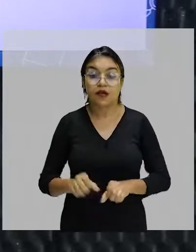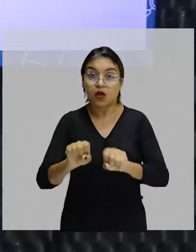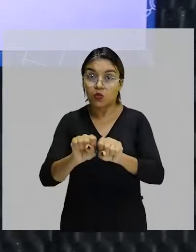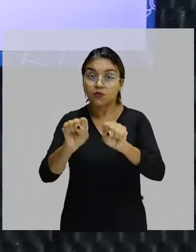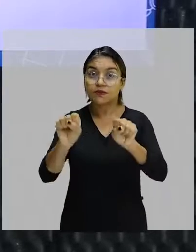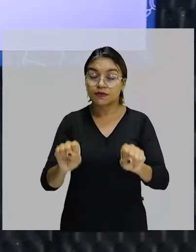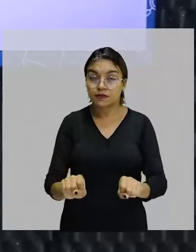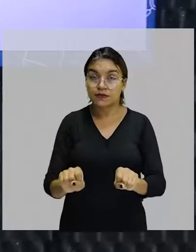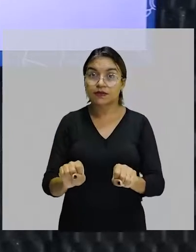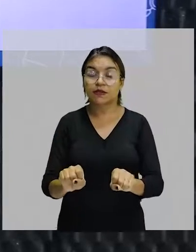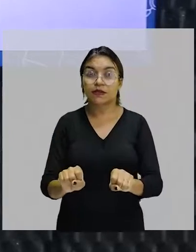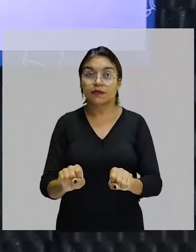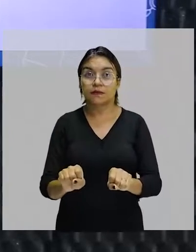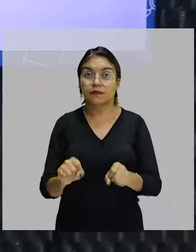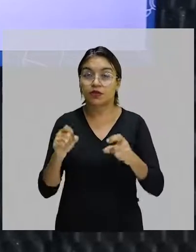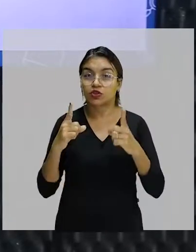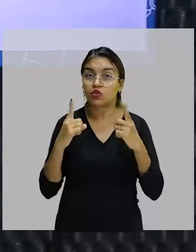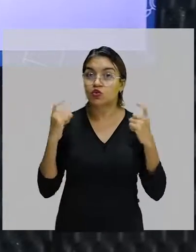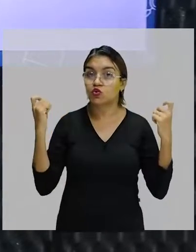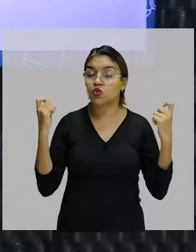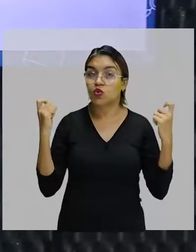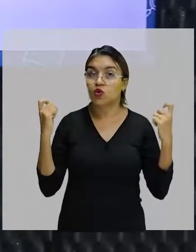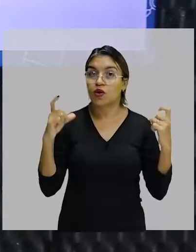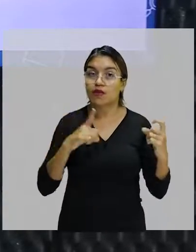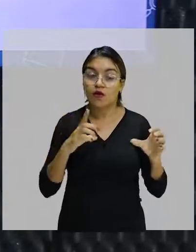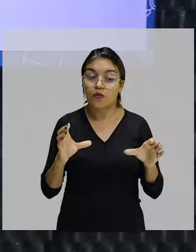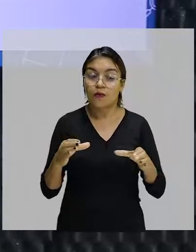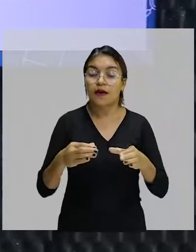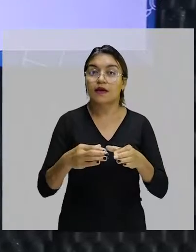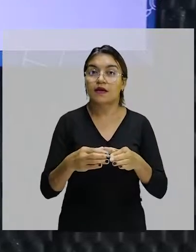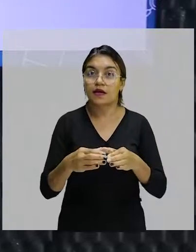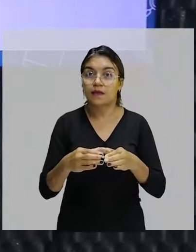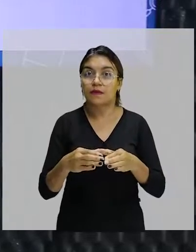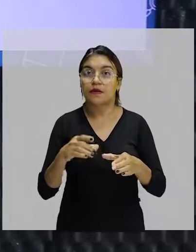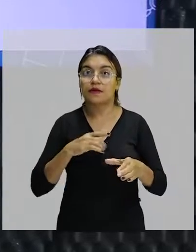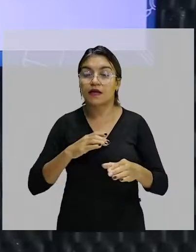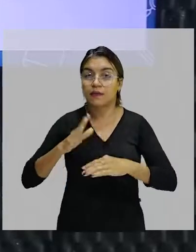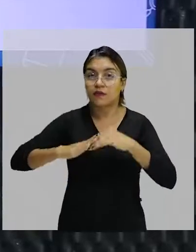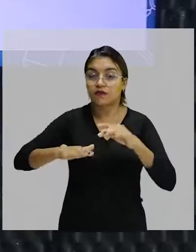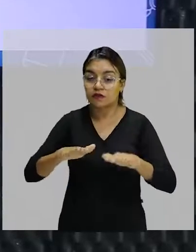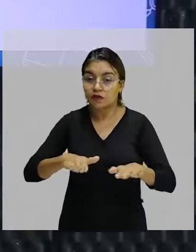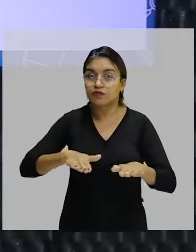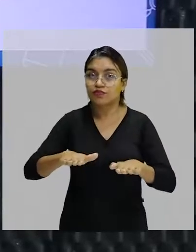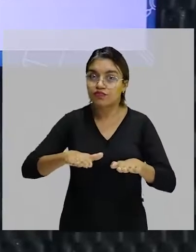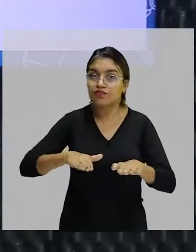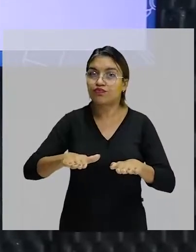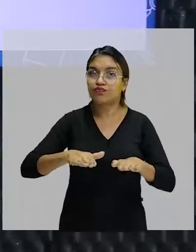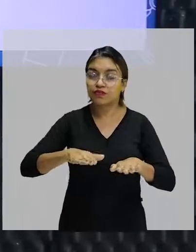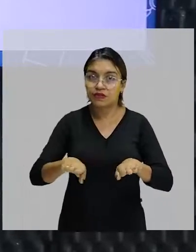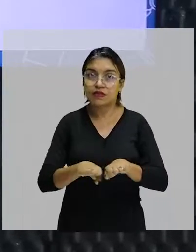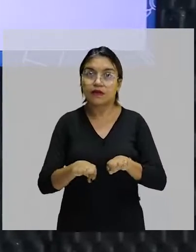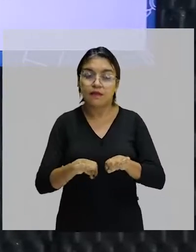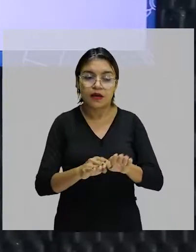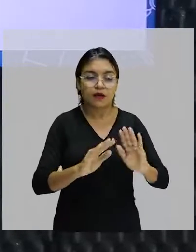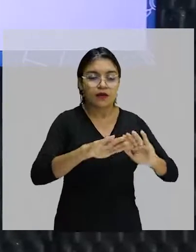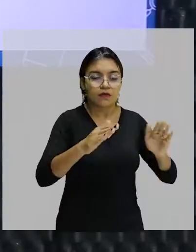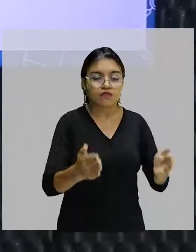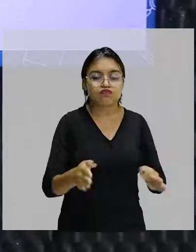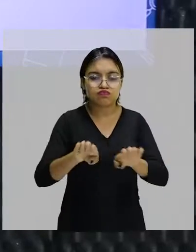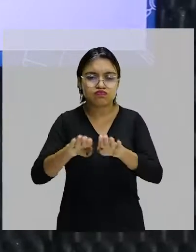som composto por uma equipe que você tem DJ e você tem também várias caixas de som,